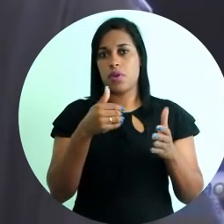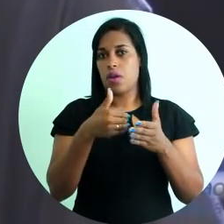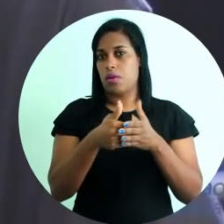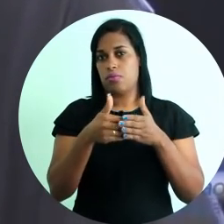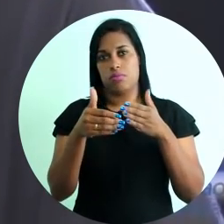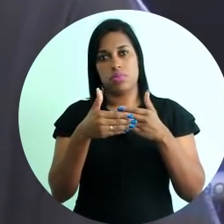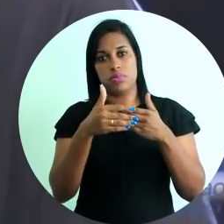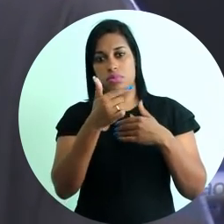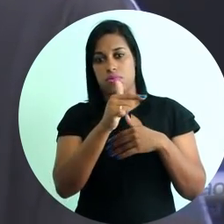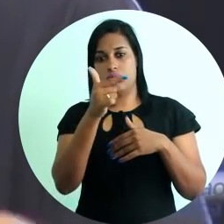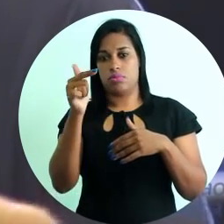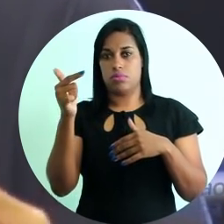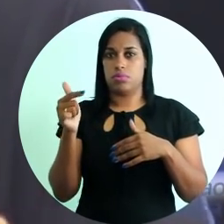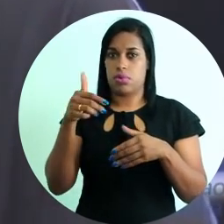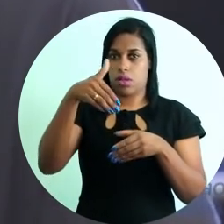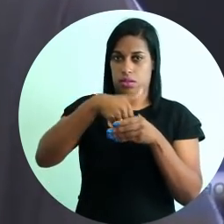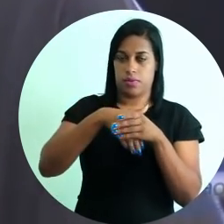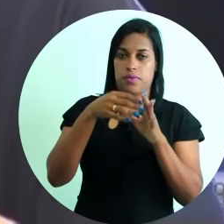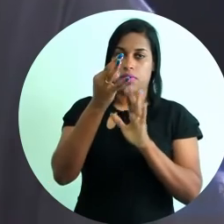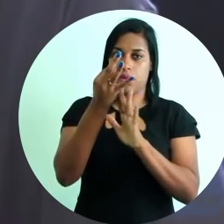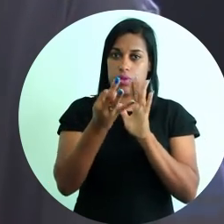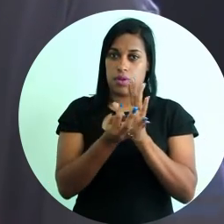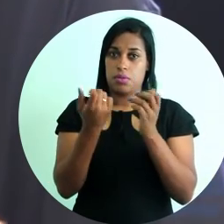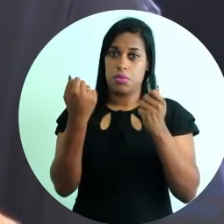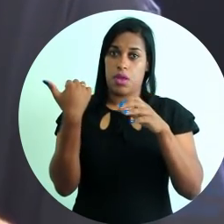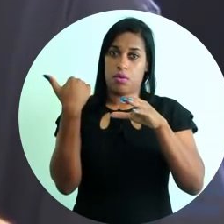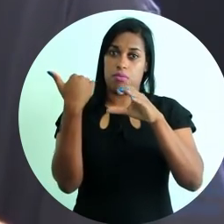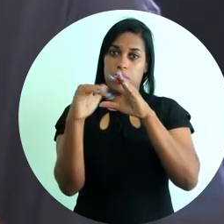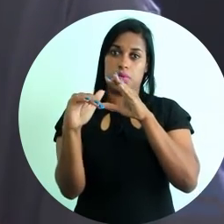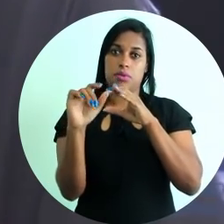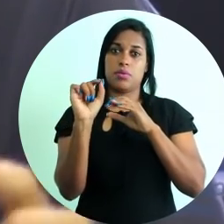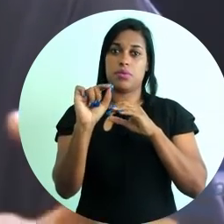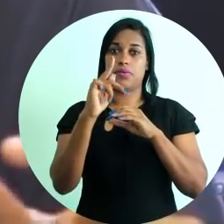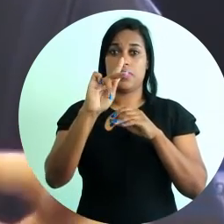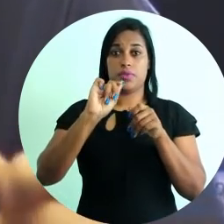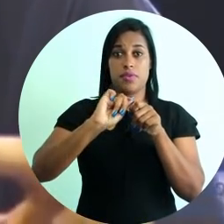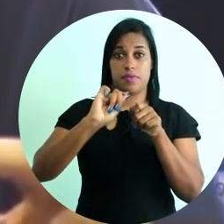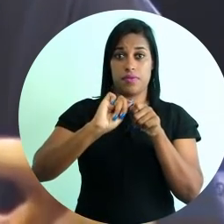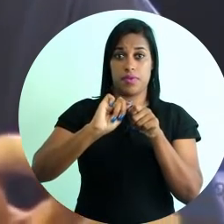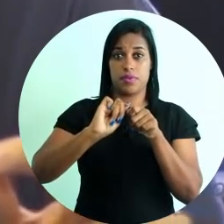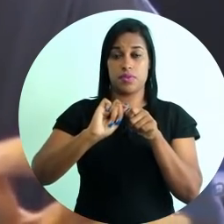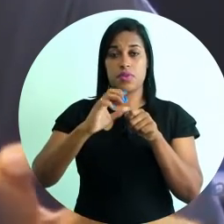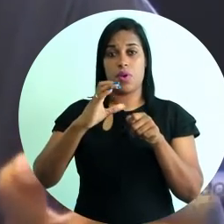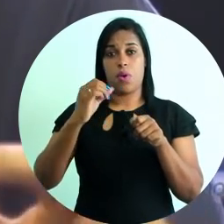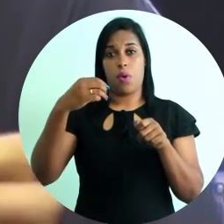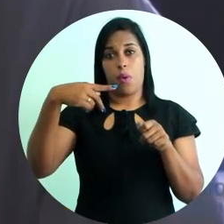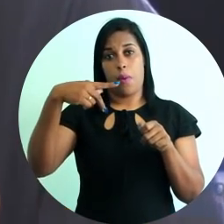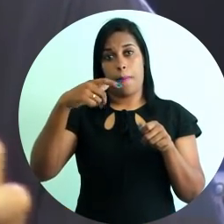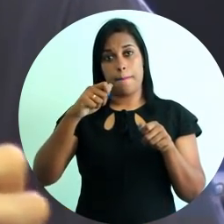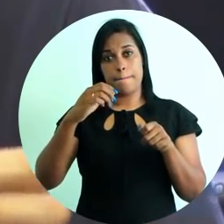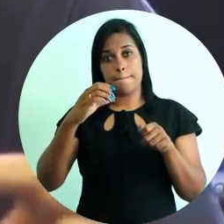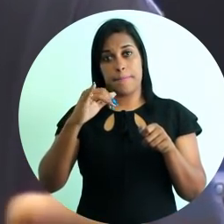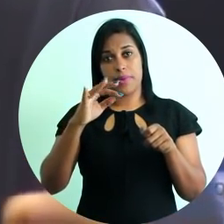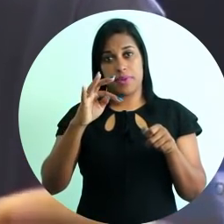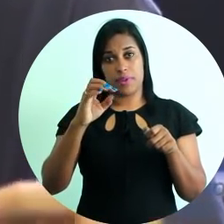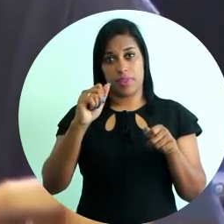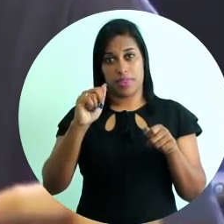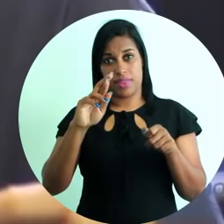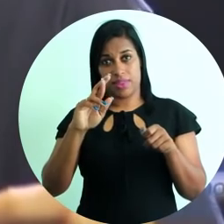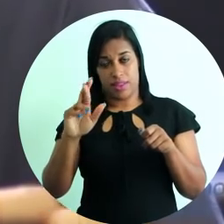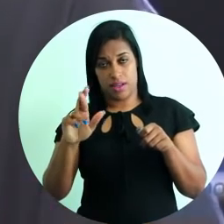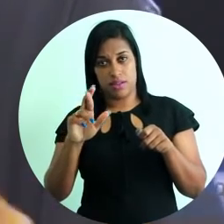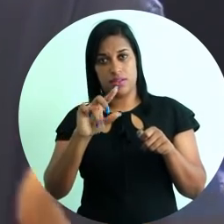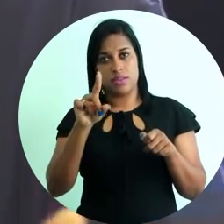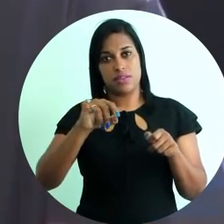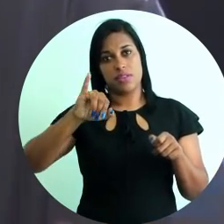outro processador de textos, e você precisava enviar isso por e-mail. O que foi que você fez? Você compactou esse arquivo num arquivo zip, num arquivo